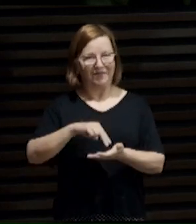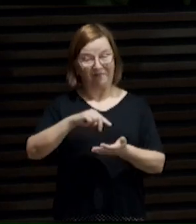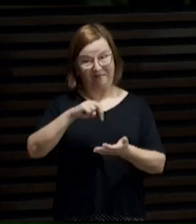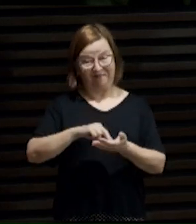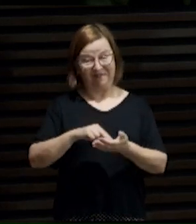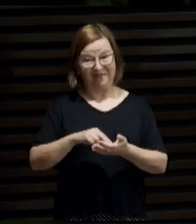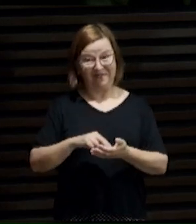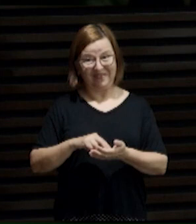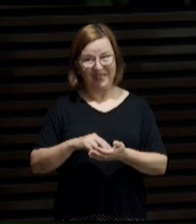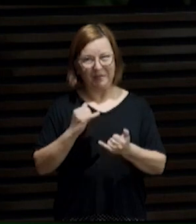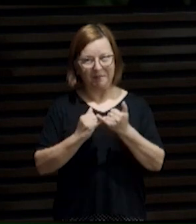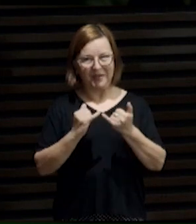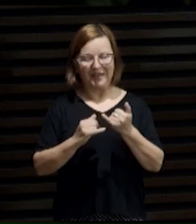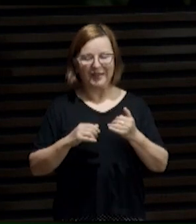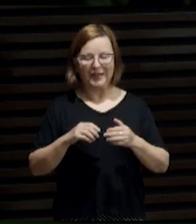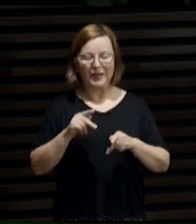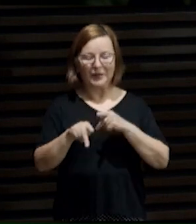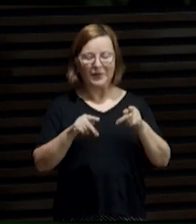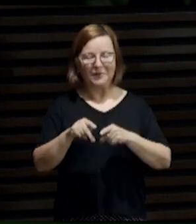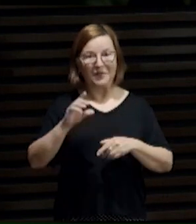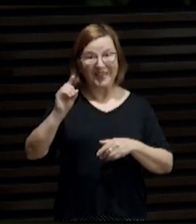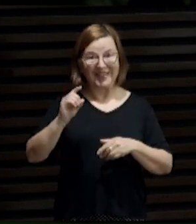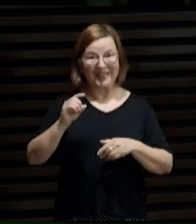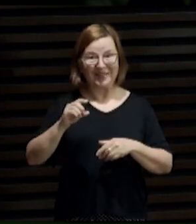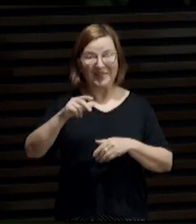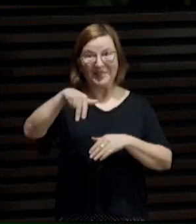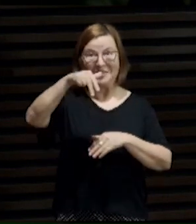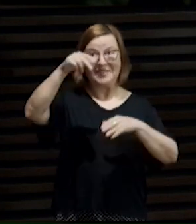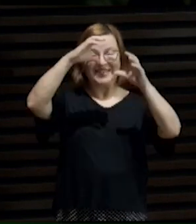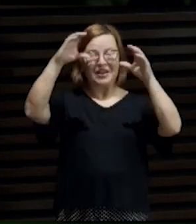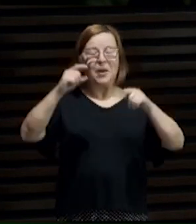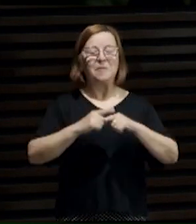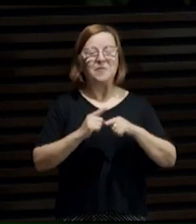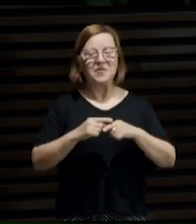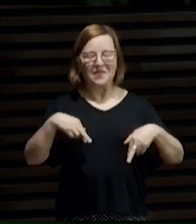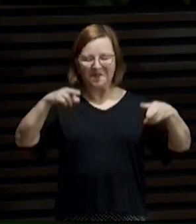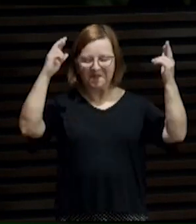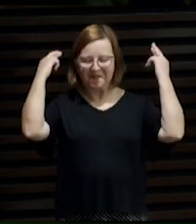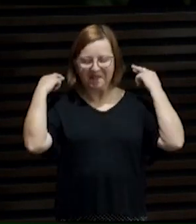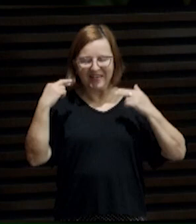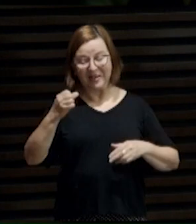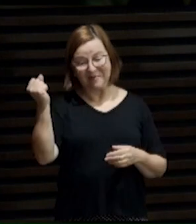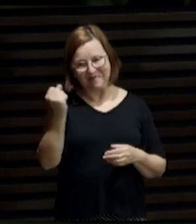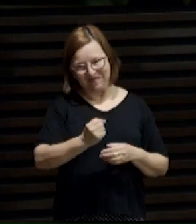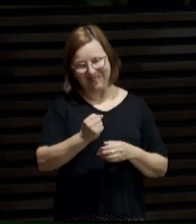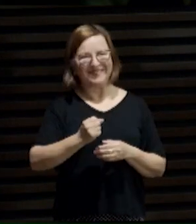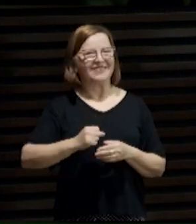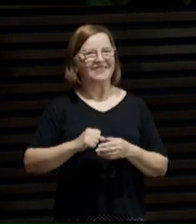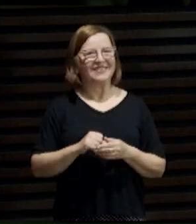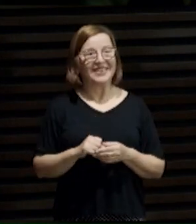céu, cantando a sua palavra, porque o Cordeiro foi morto. E nós temos plena certeza que a